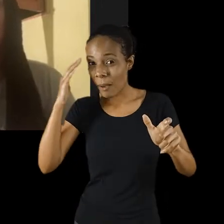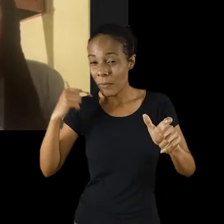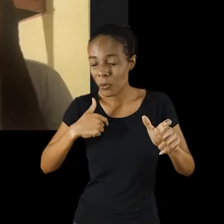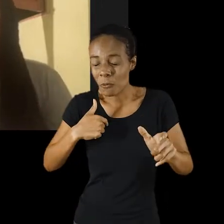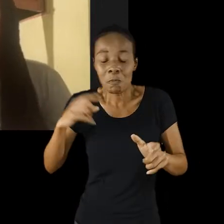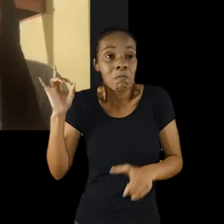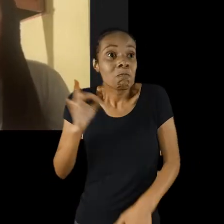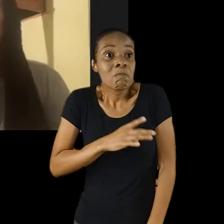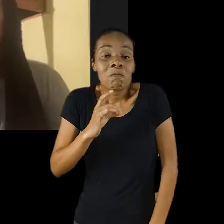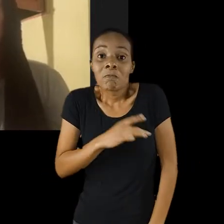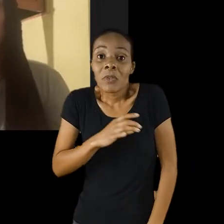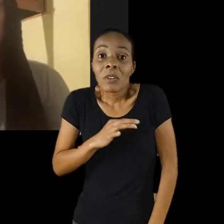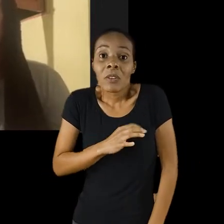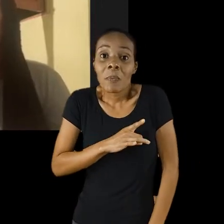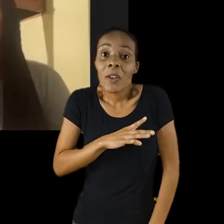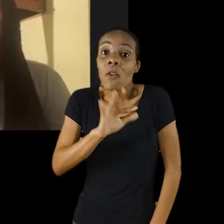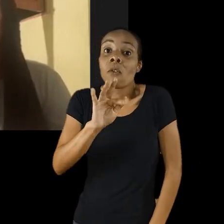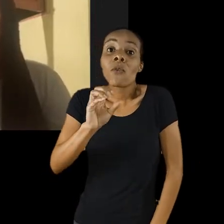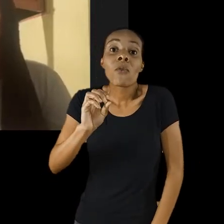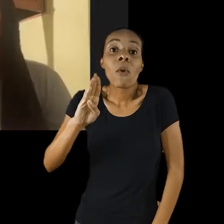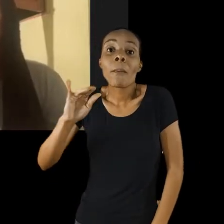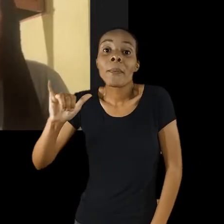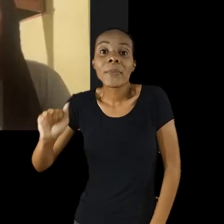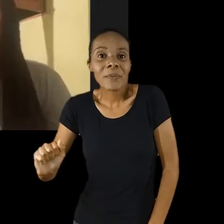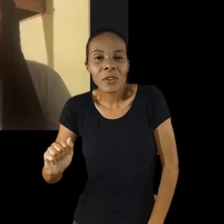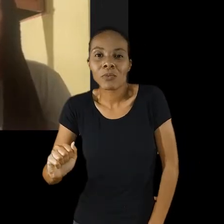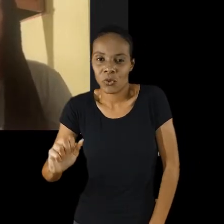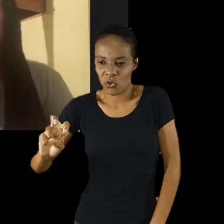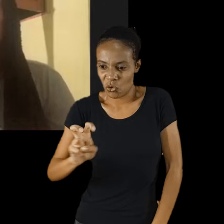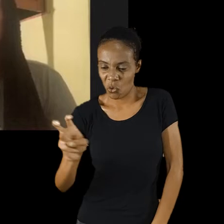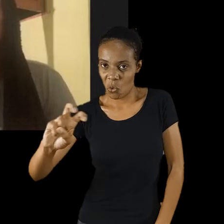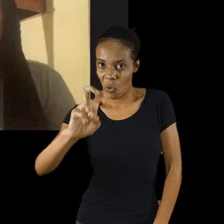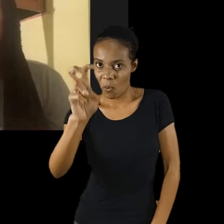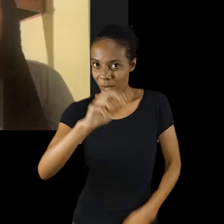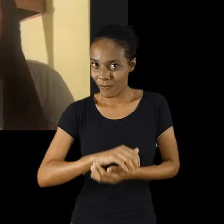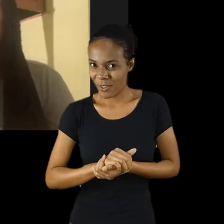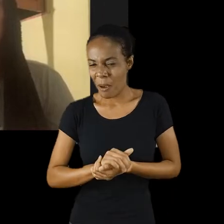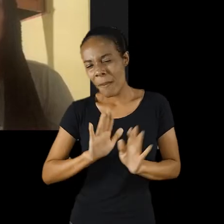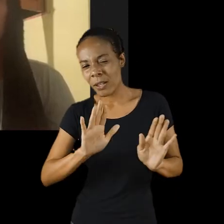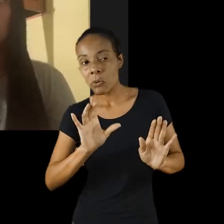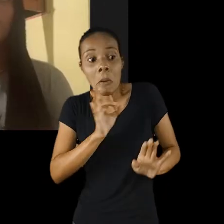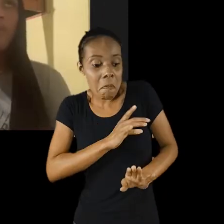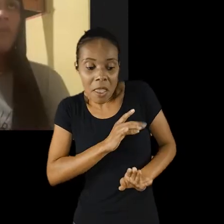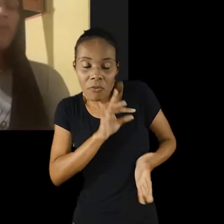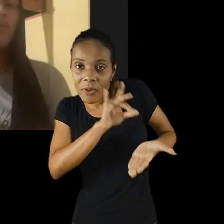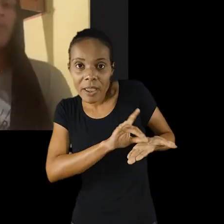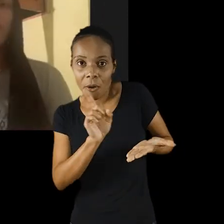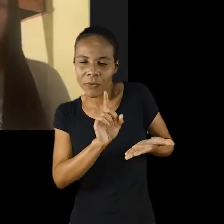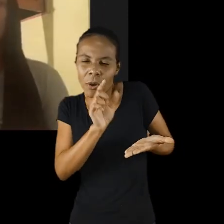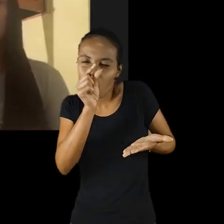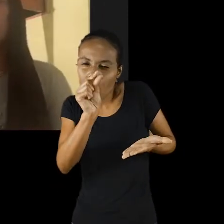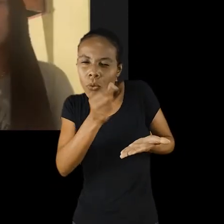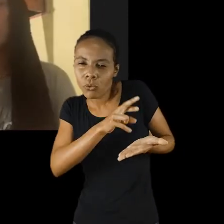passar mal e etc. Mas é um temor, que é diferente de medo, né? O medo, você se